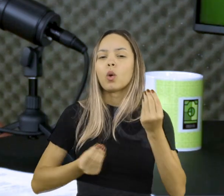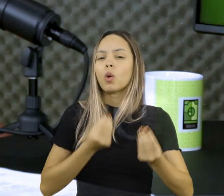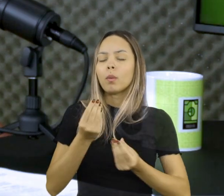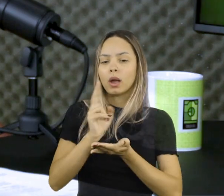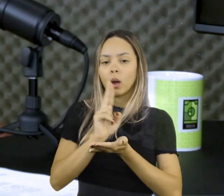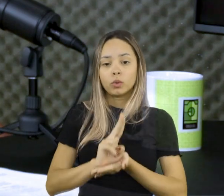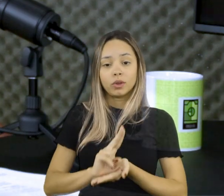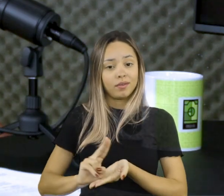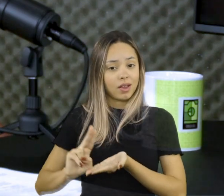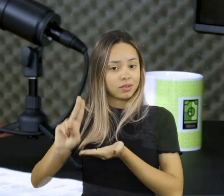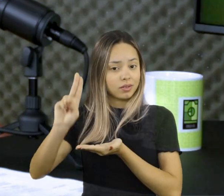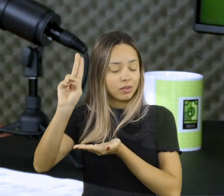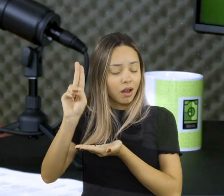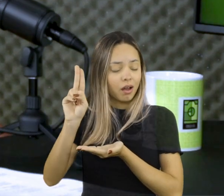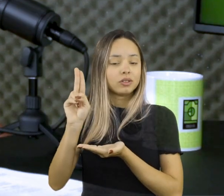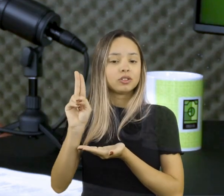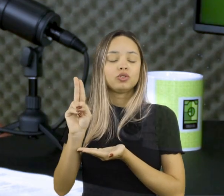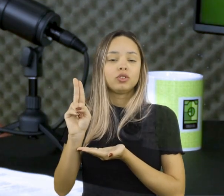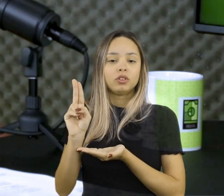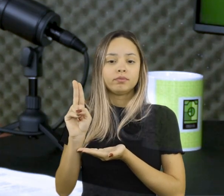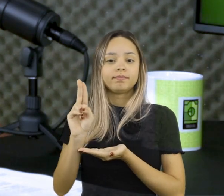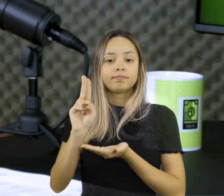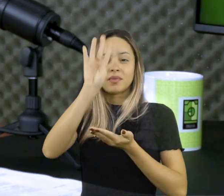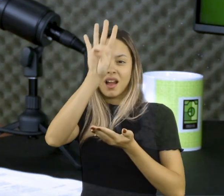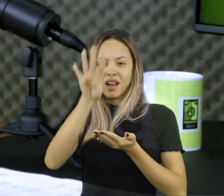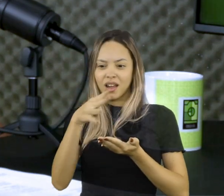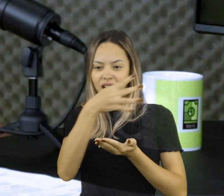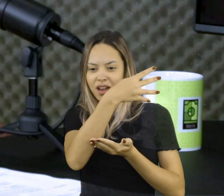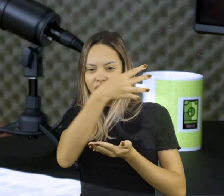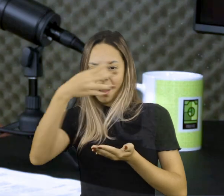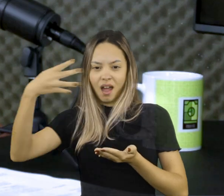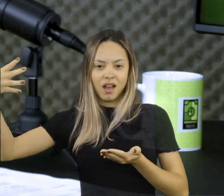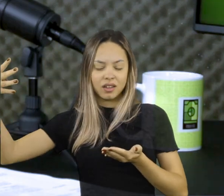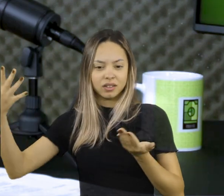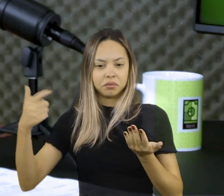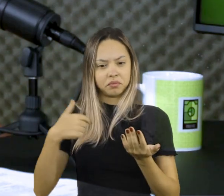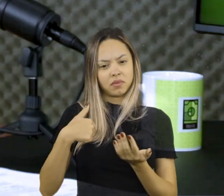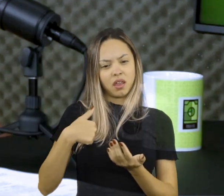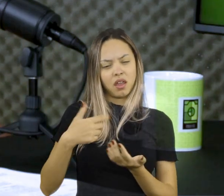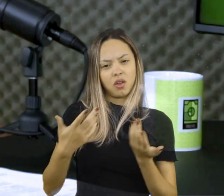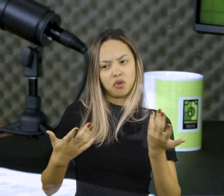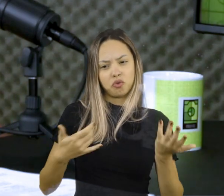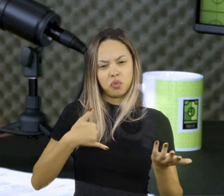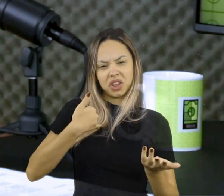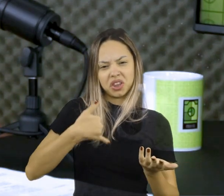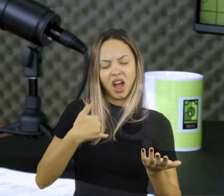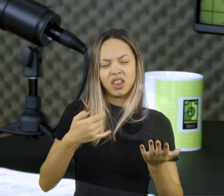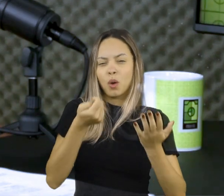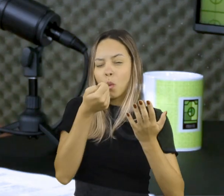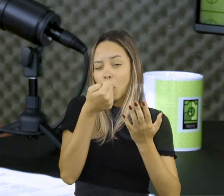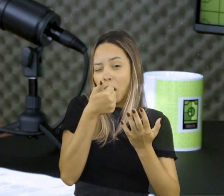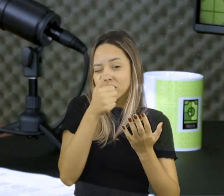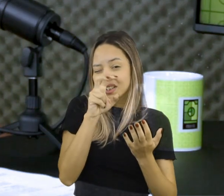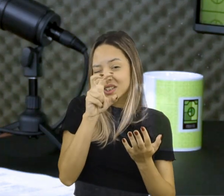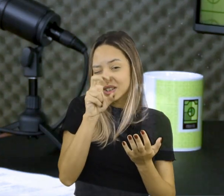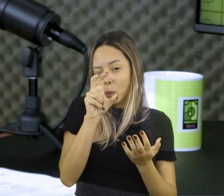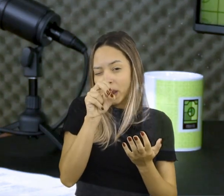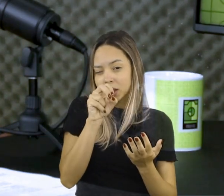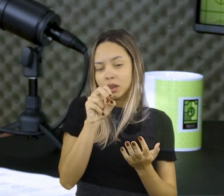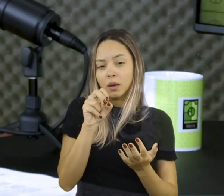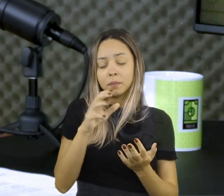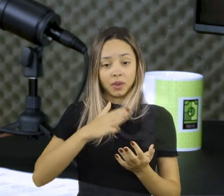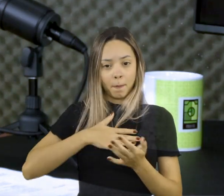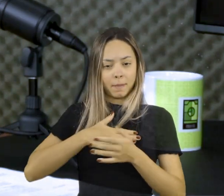universidade está, essa grade, né? Eu já estou na casa de chegando aos 50. É claro que a